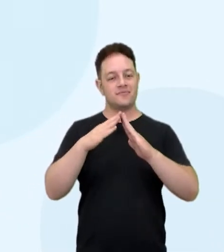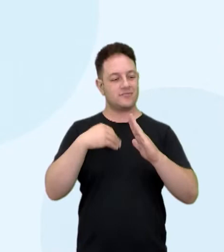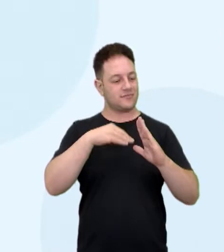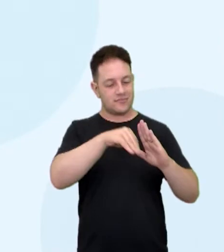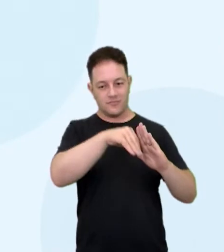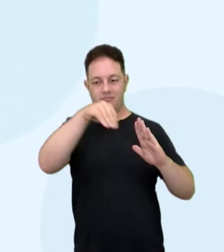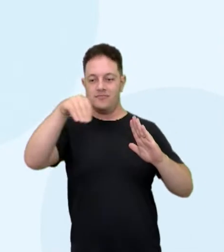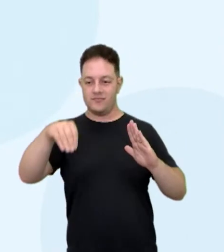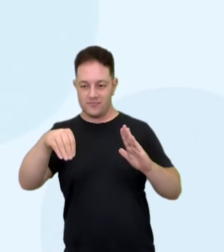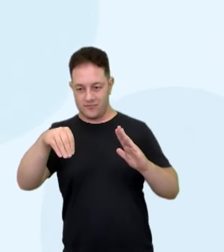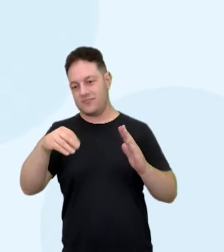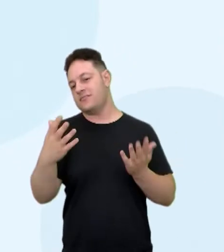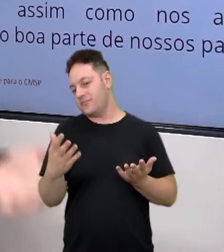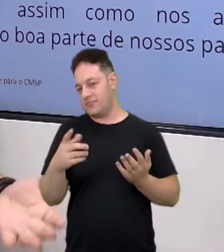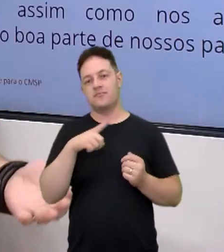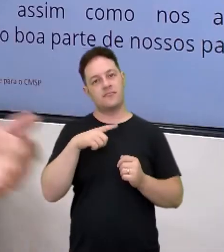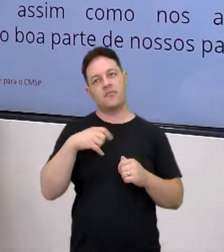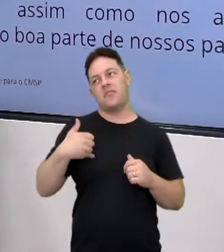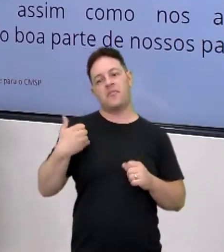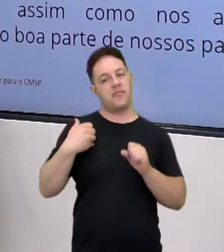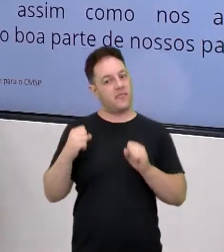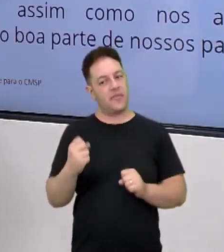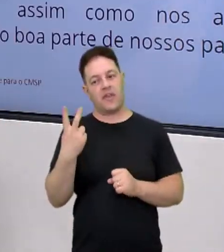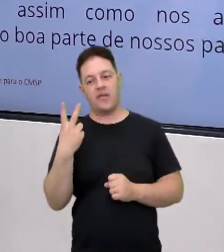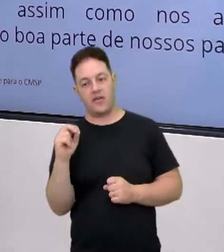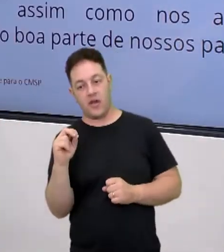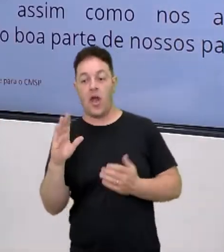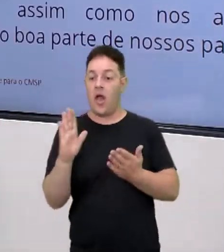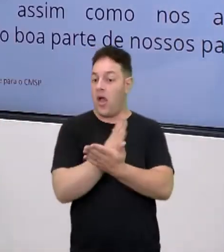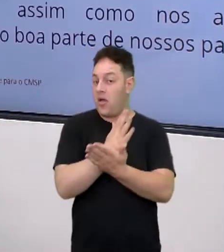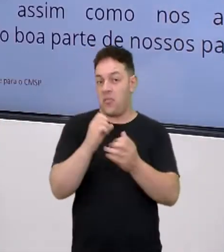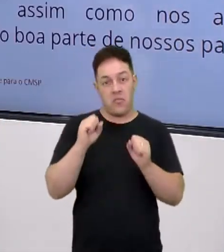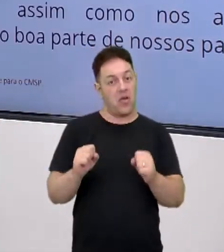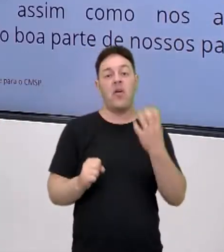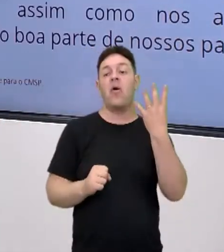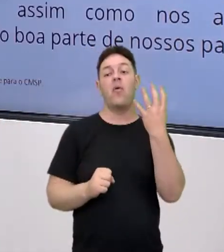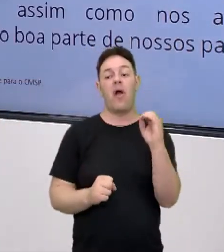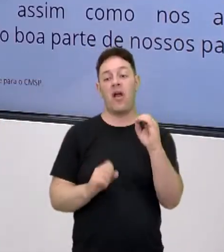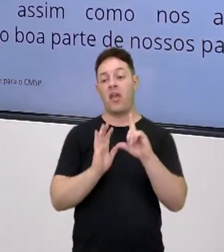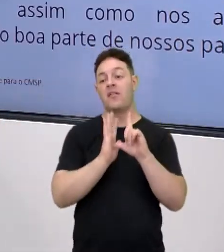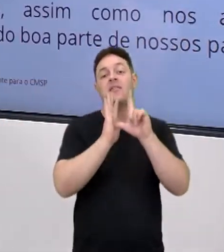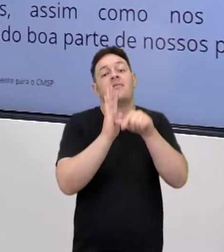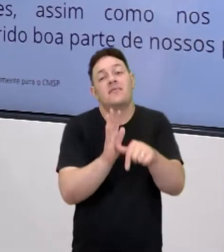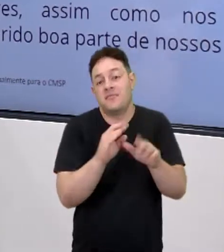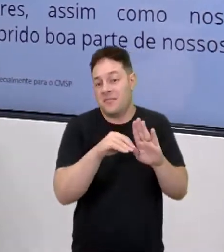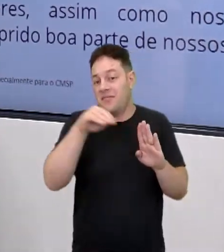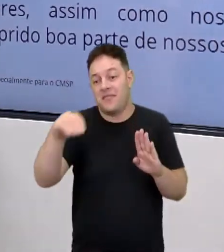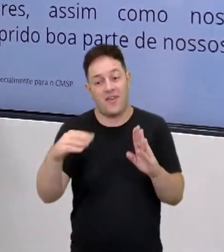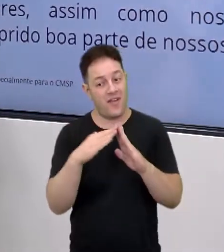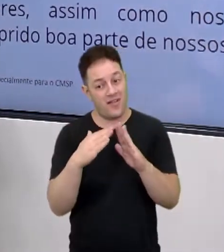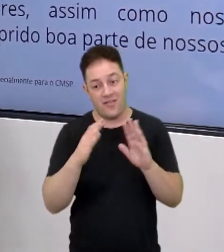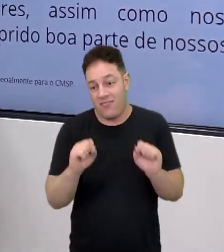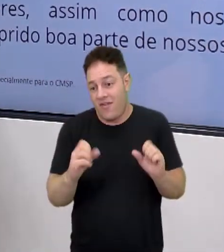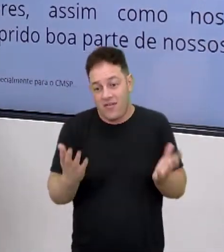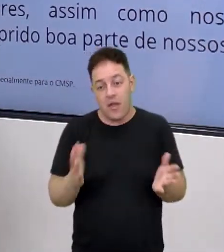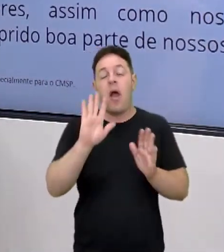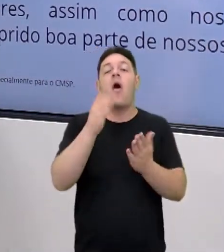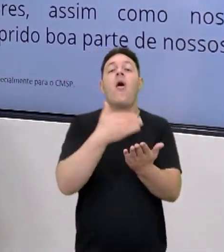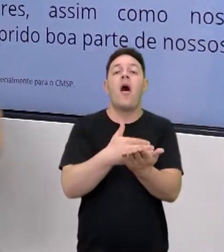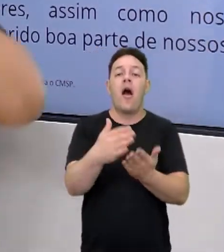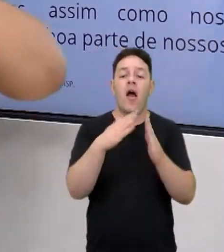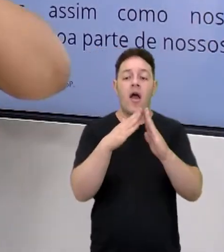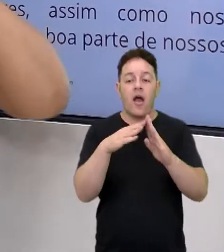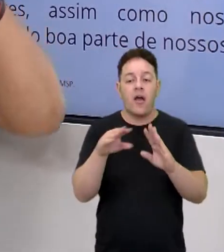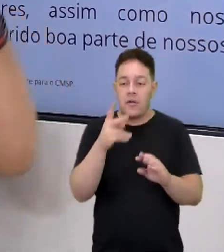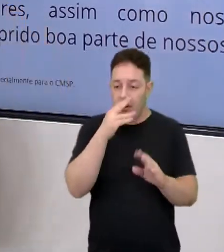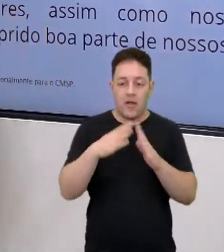né? E isso pode acontecer aos 20, mas pode acontecer aos 40 e tá tudo bem. Mas é o período que a gente começa a sair de casa,